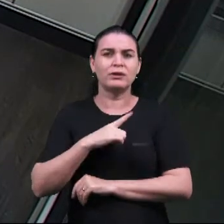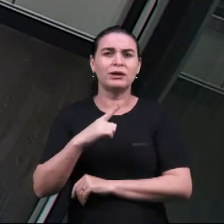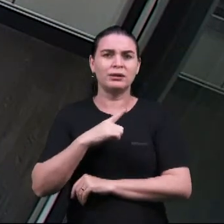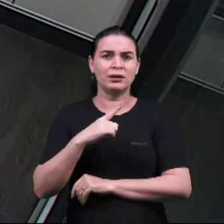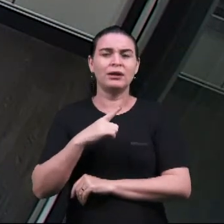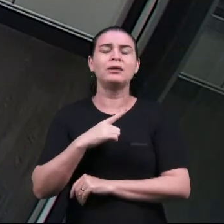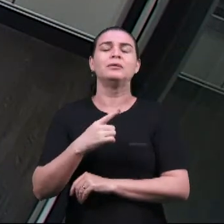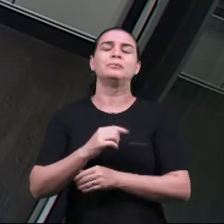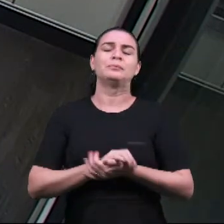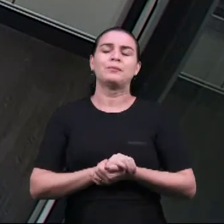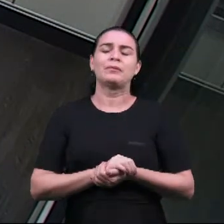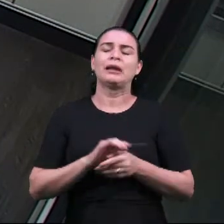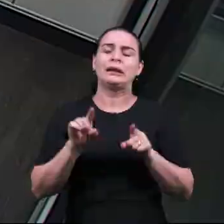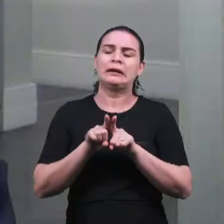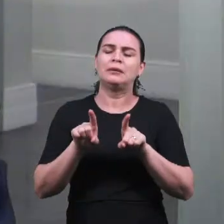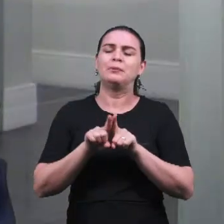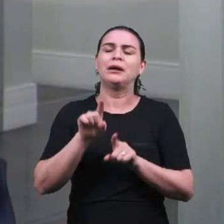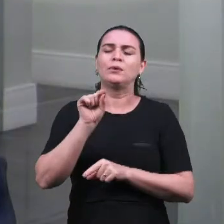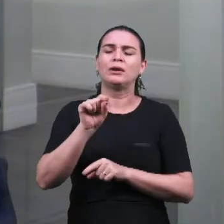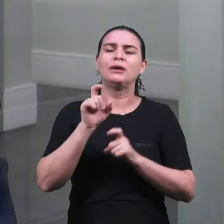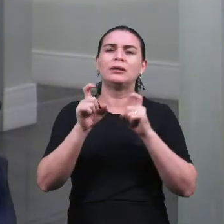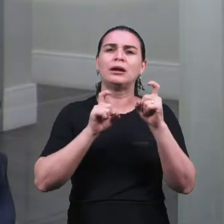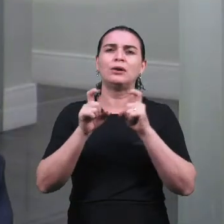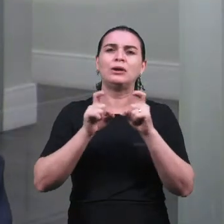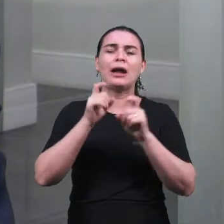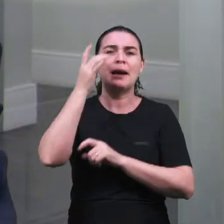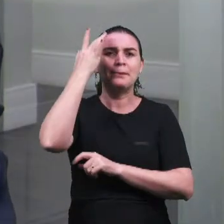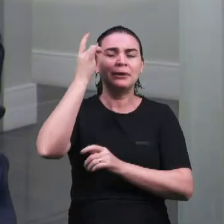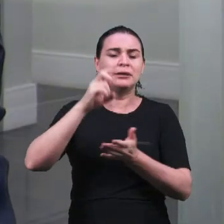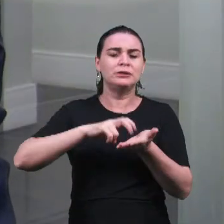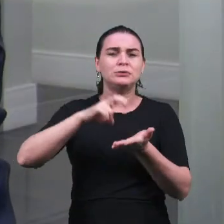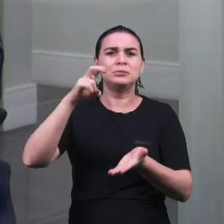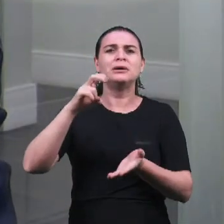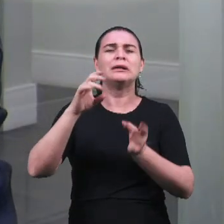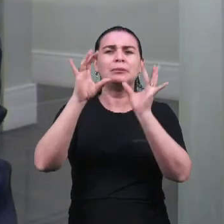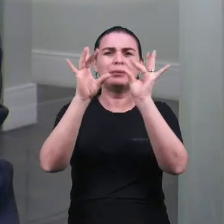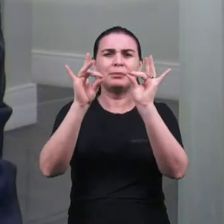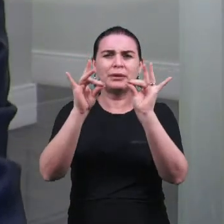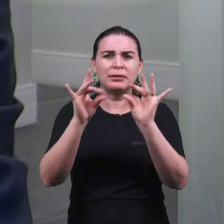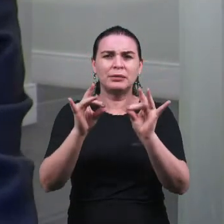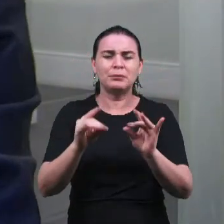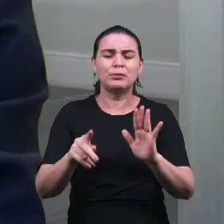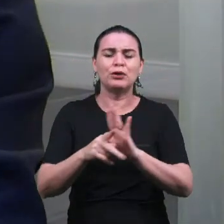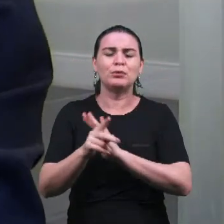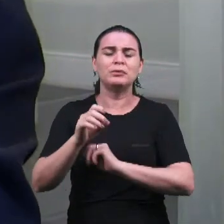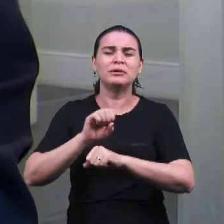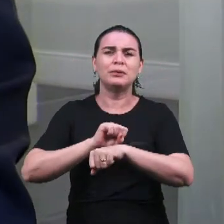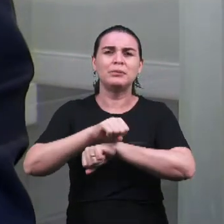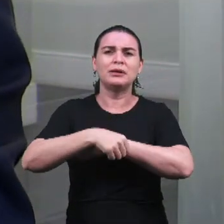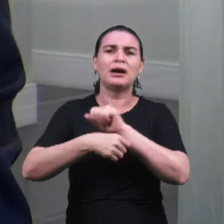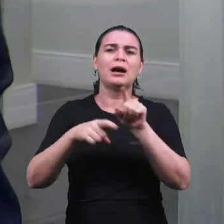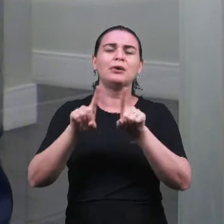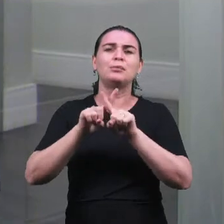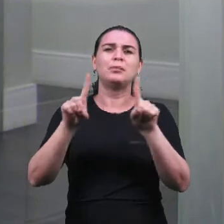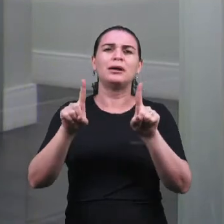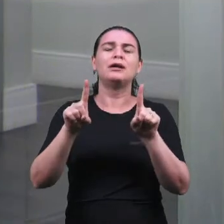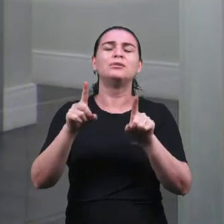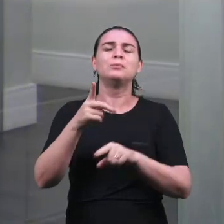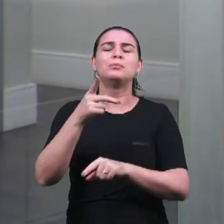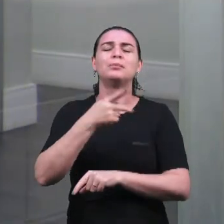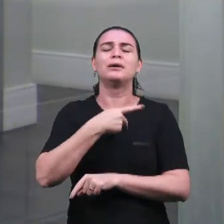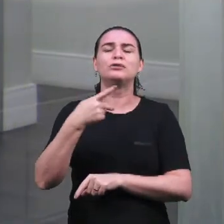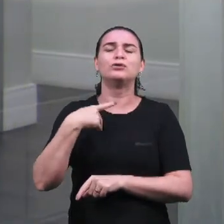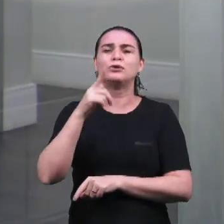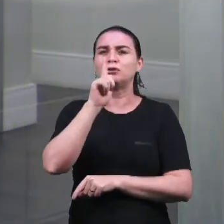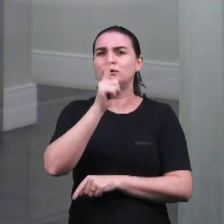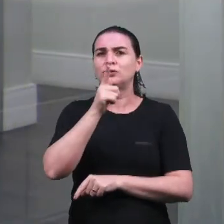importantes. A nossa reunião é amanhã cedo, para tratar os detalhes do seminário. Mas eu imagino que o pastor Delti deve trazer o